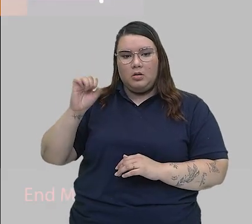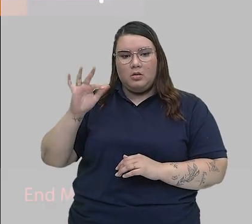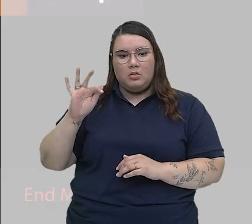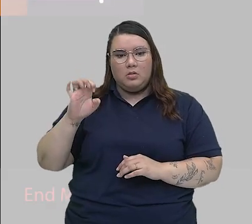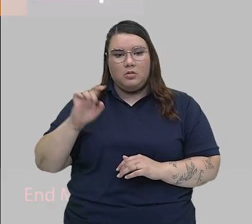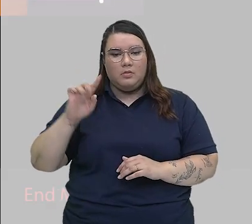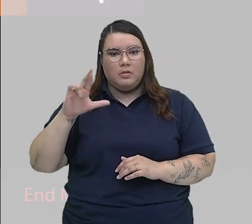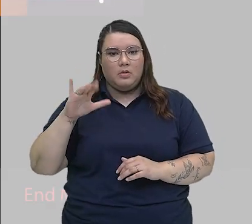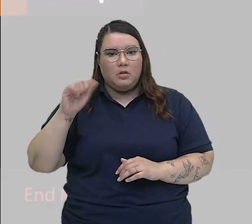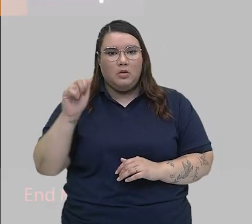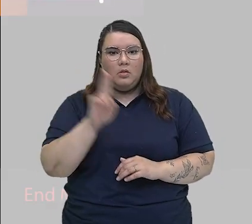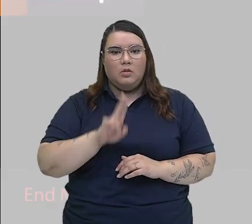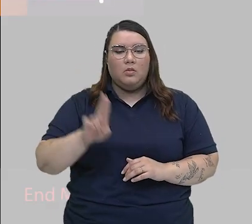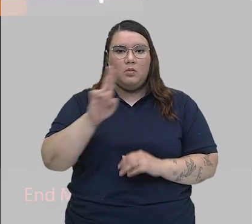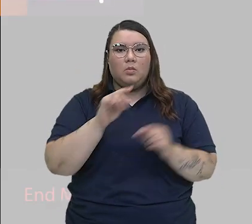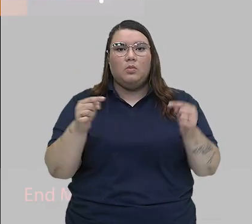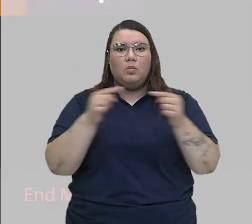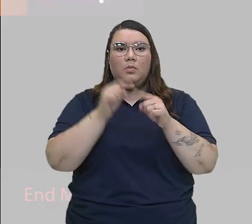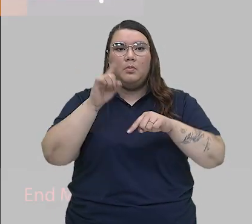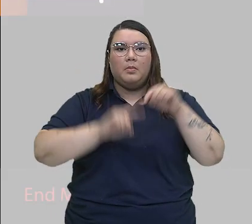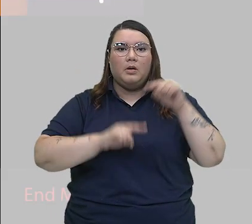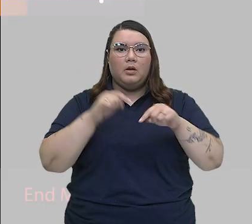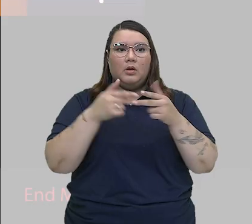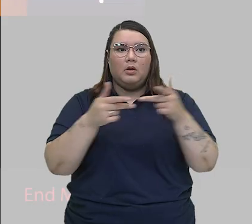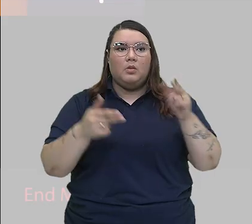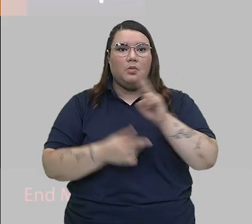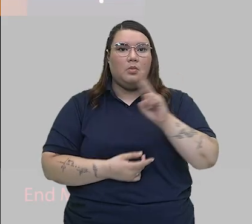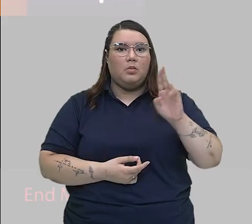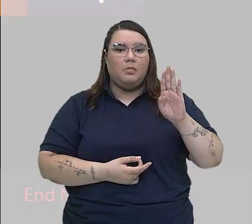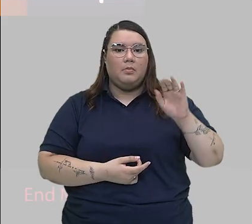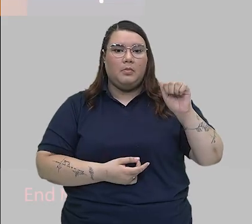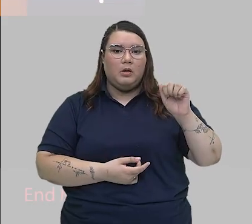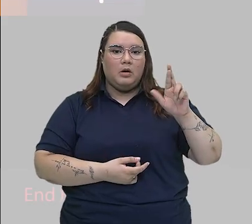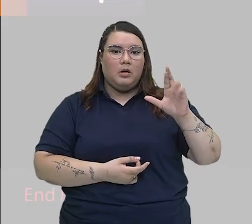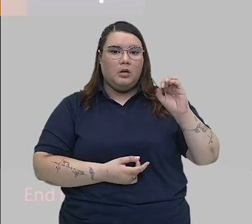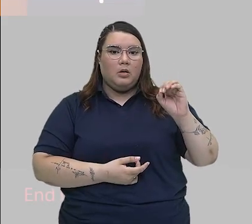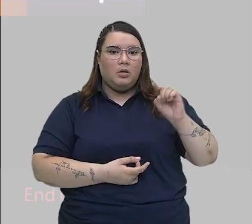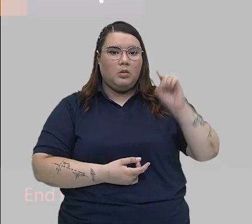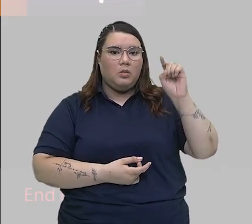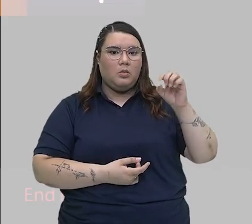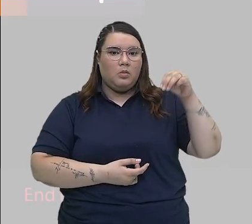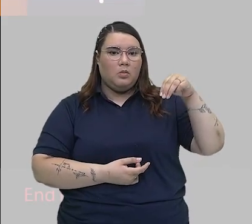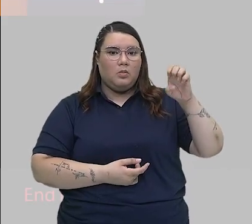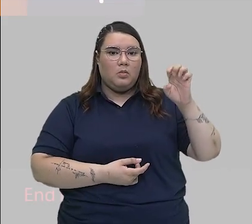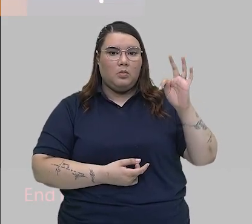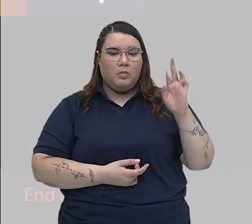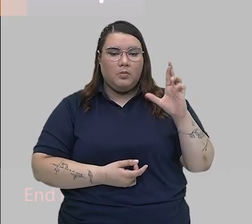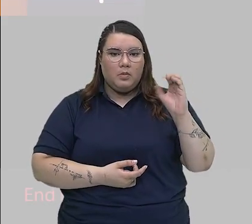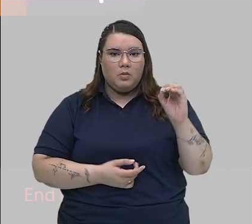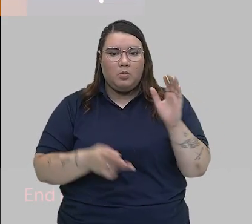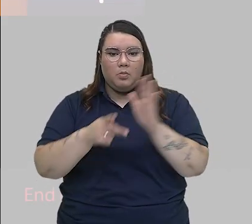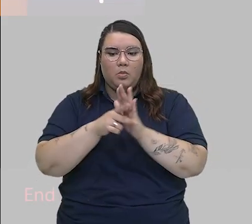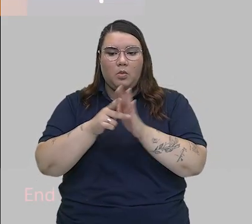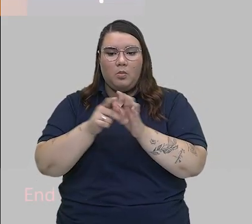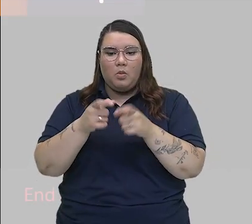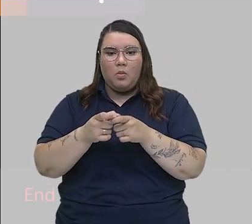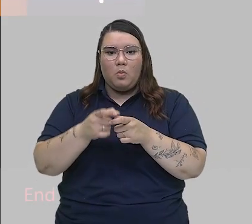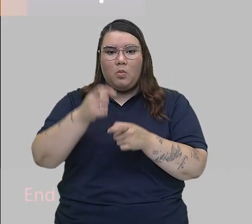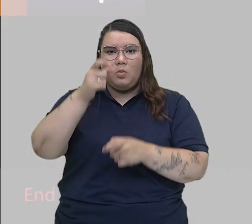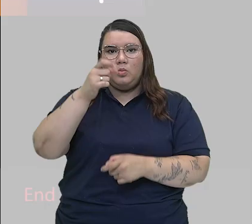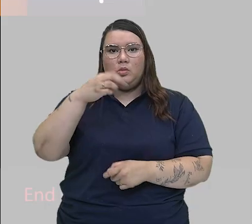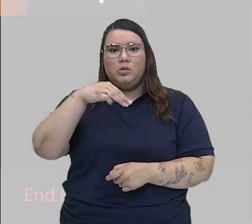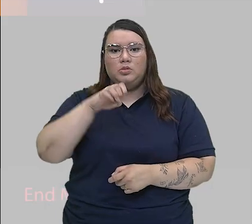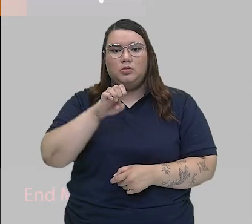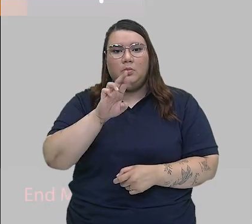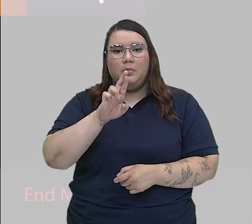de um instrumento chamado de barômetro. Normalmente, o barômetro ele é constituído de uma coluna de mercúrio. E essa coluna de mercúrio que